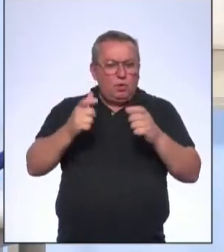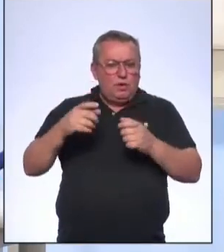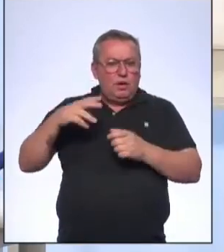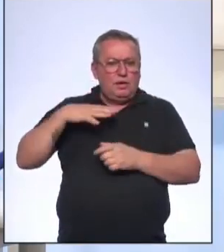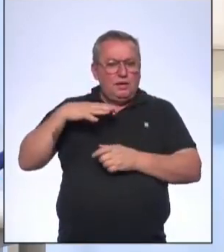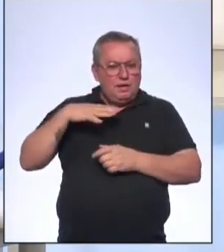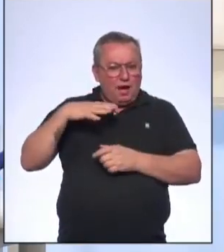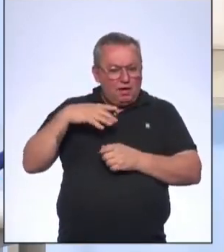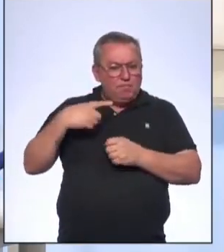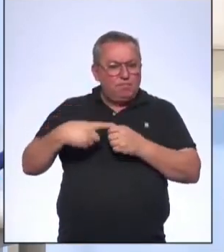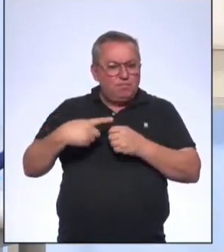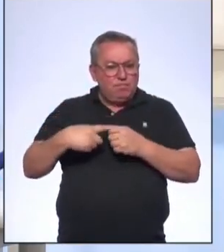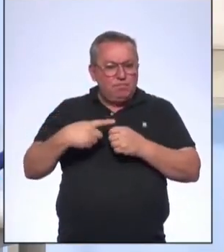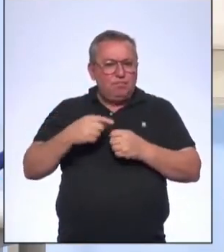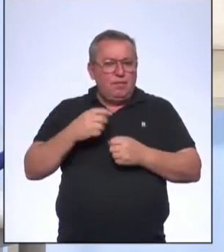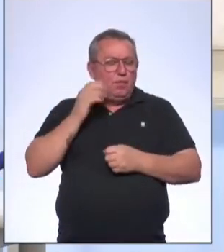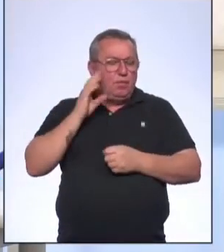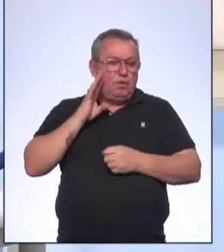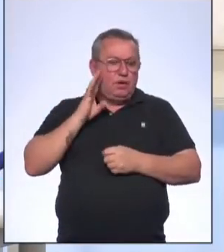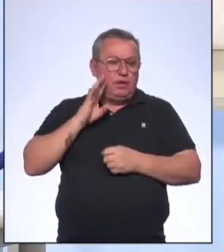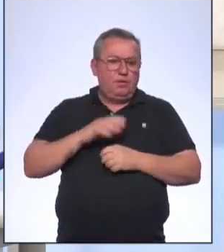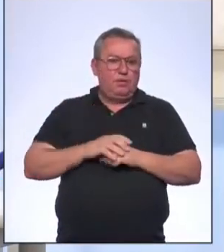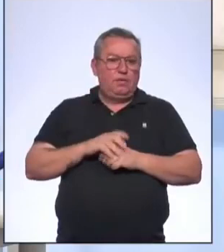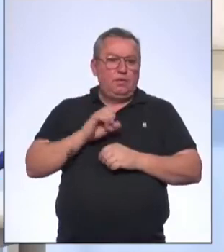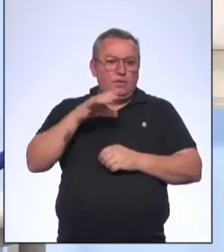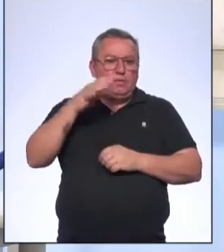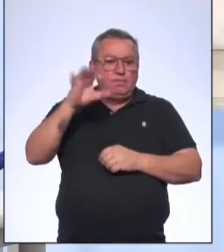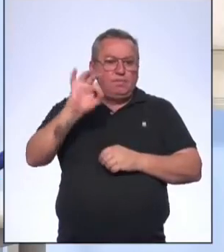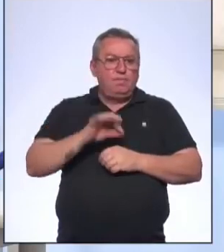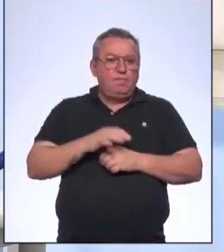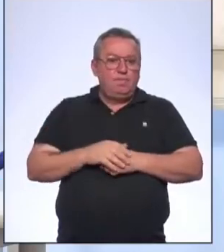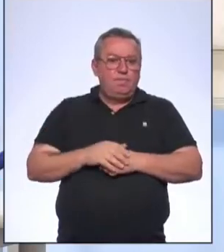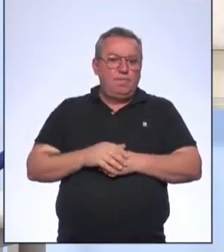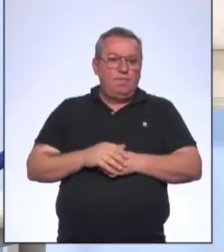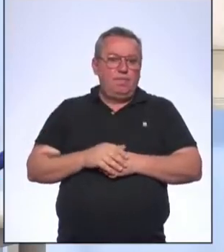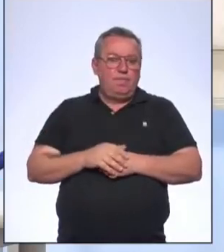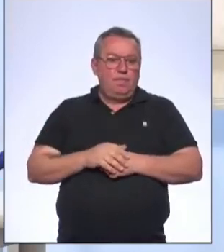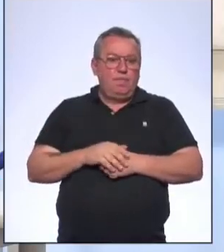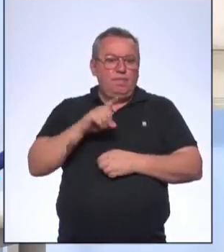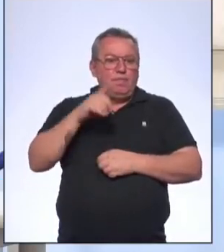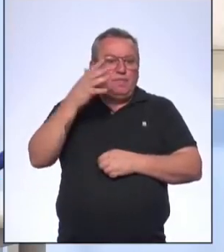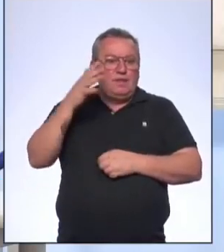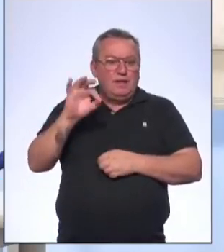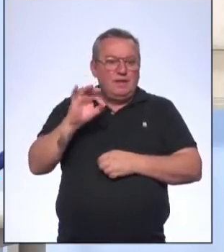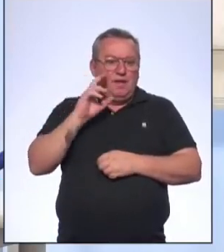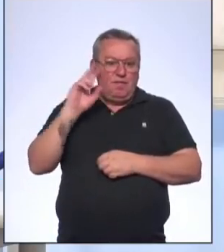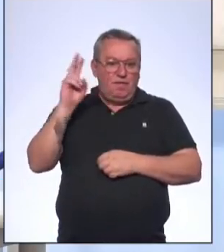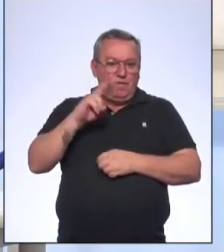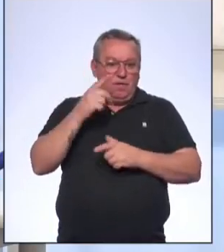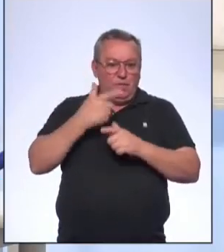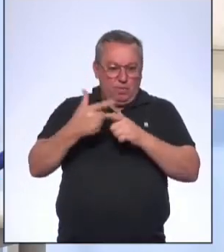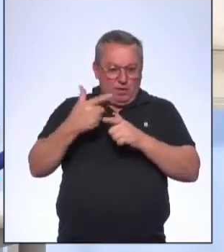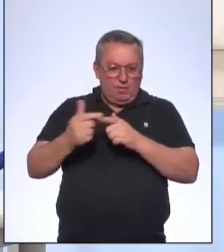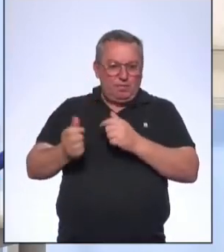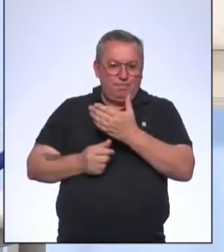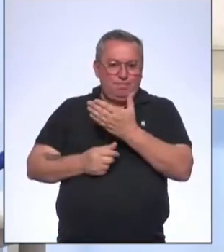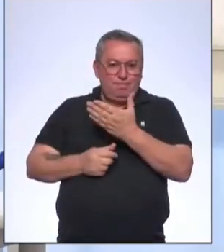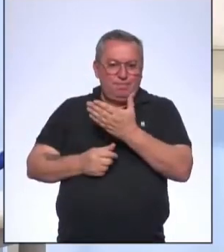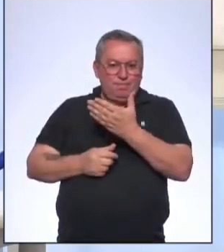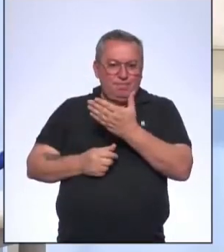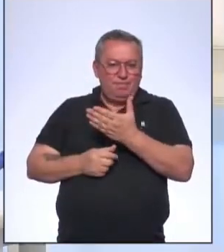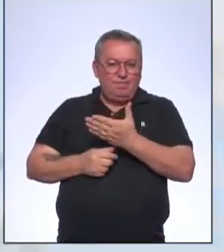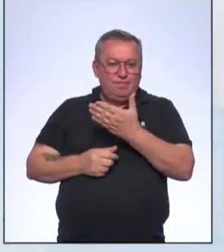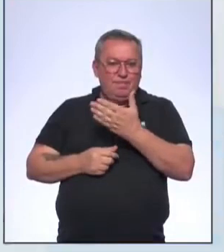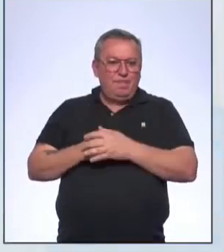É bem legal. E você acertou, cara. Você acertou. Vamos reler o problema? Em um dia de